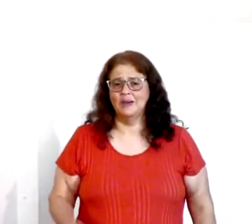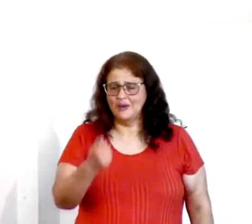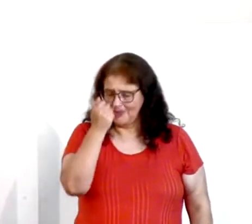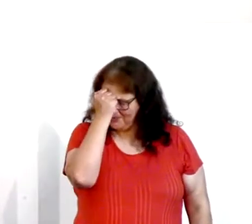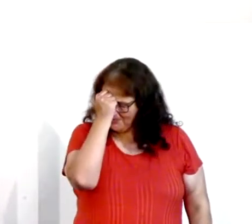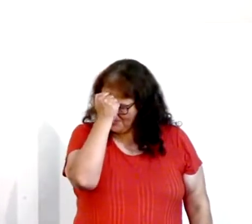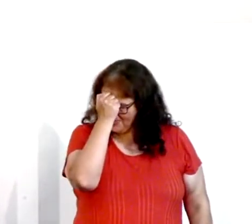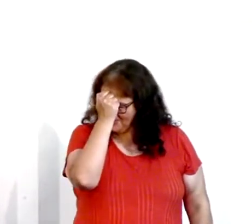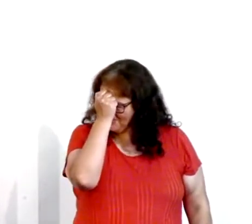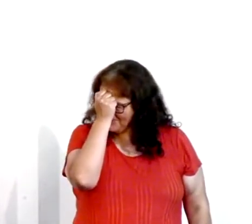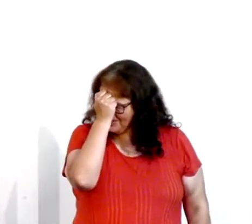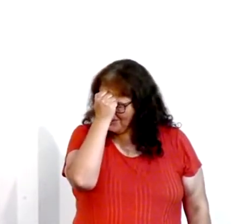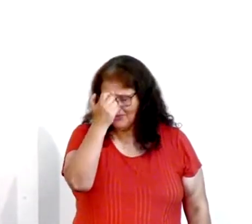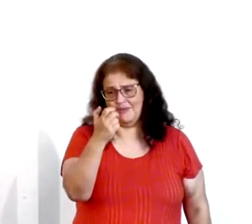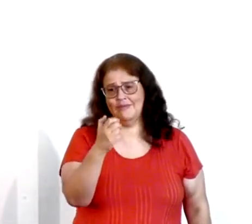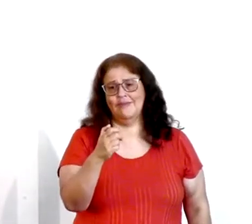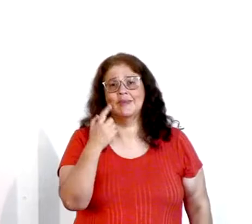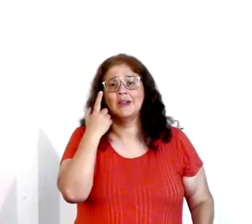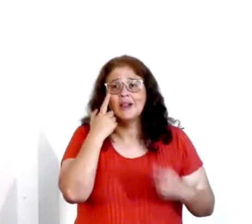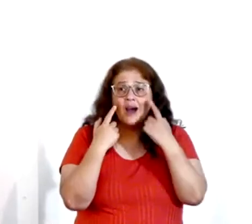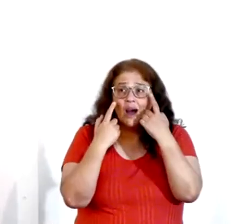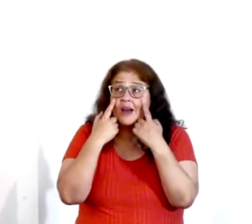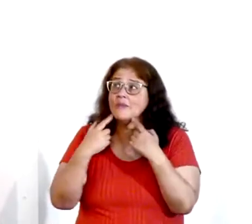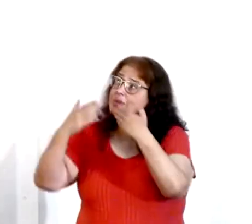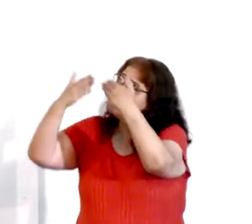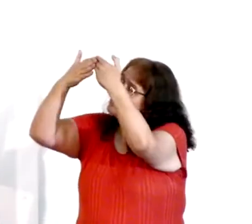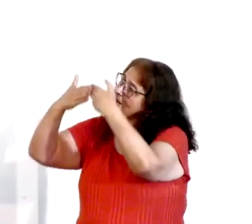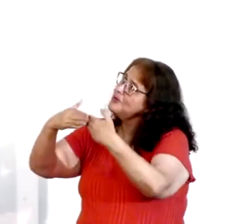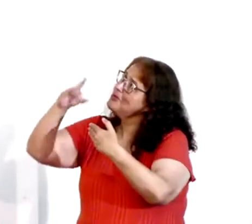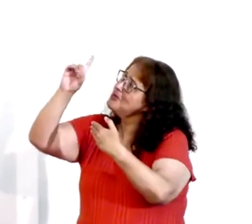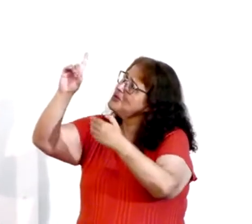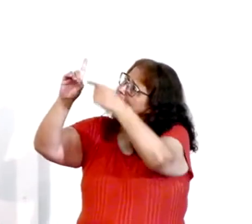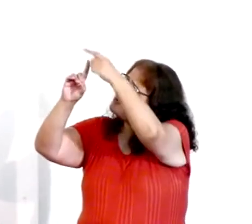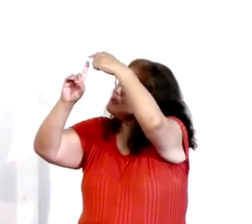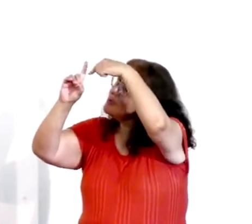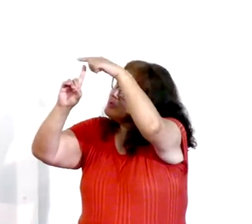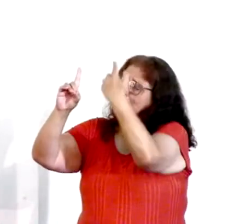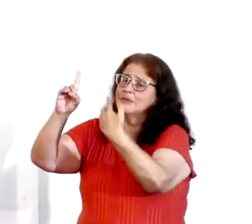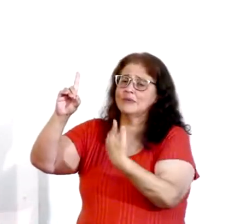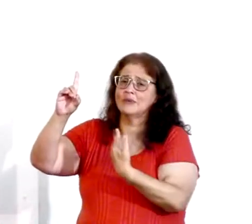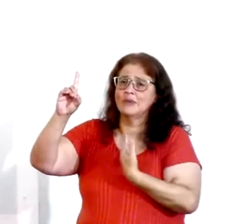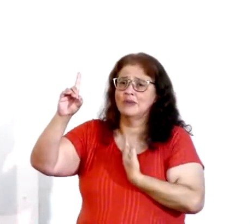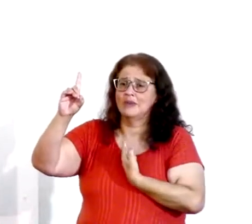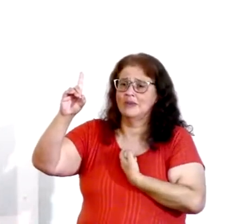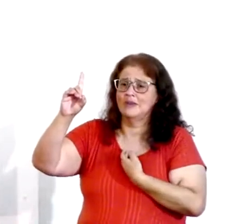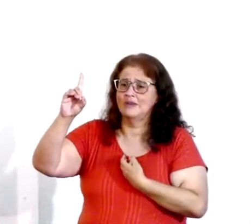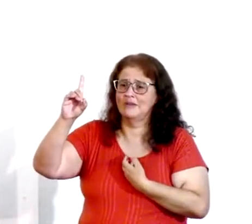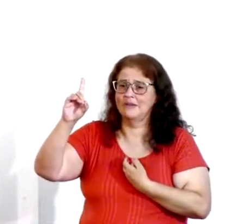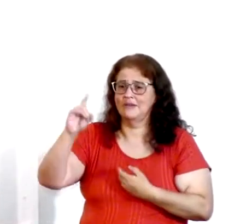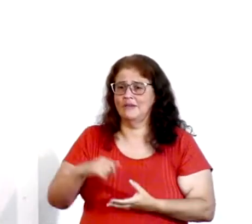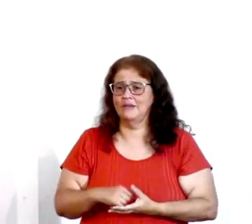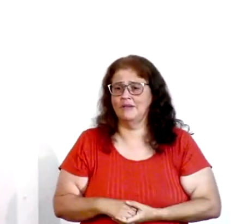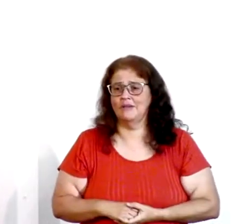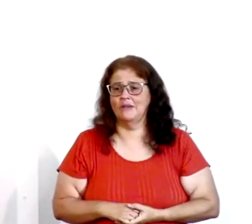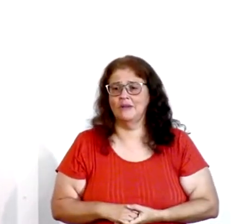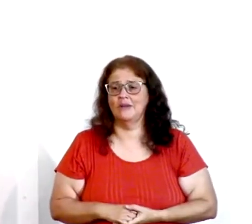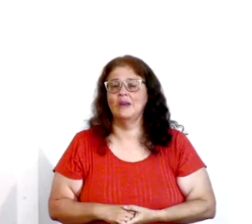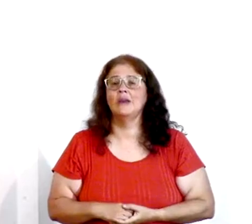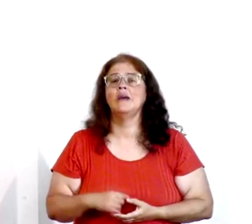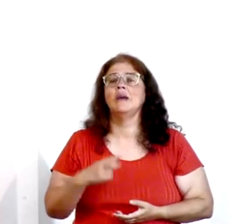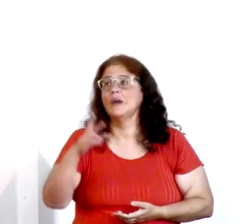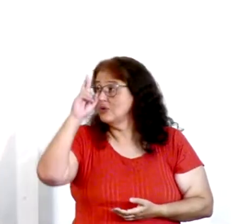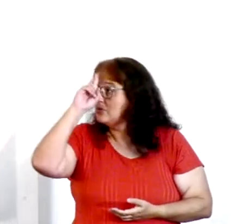Arrependimento, lágrimas, diante de um Deus santo. É isso que o Senhor quer